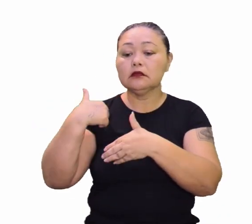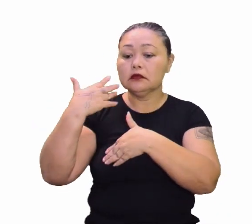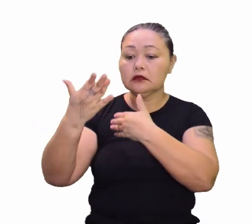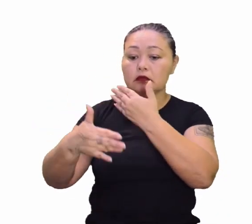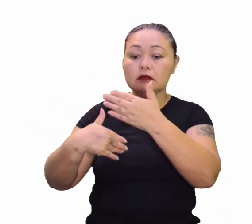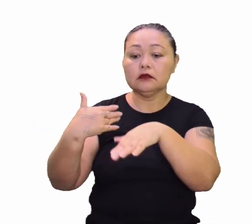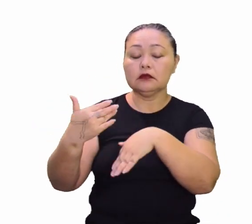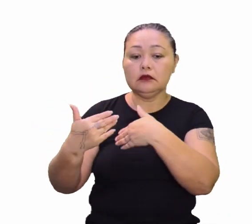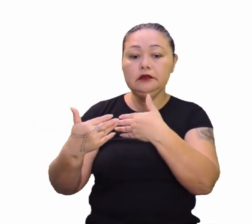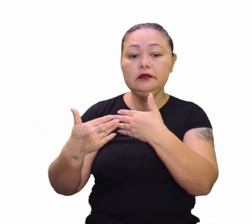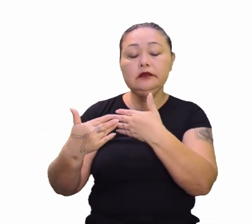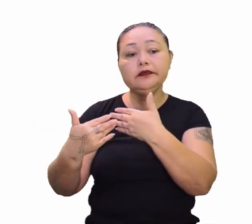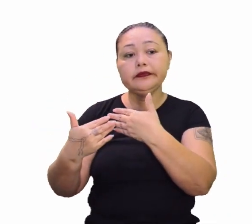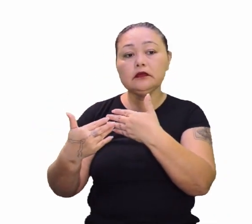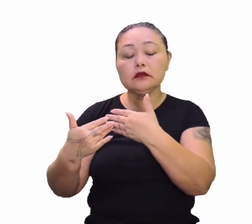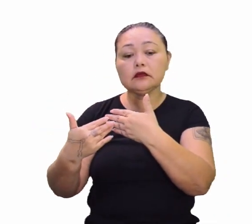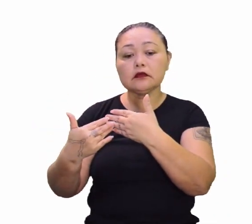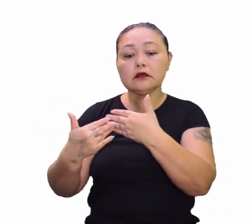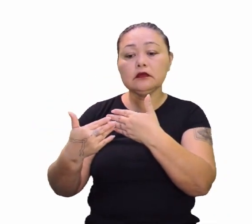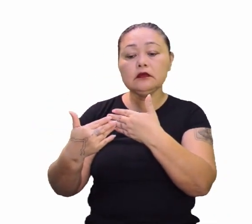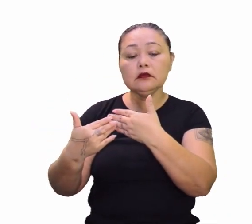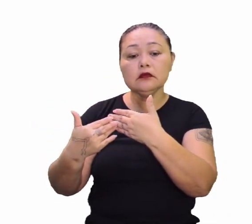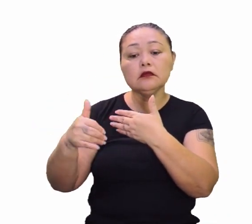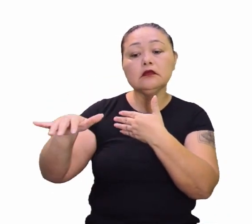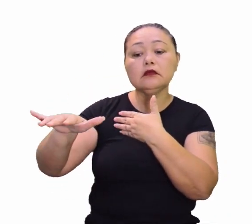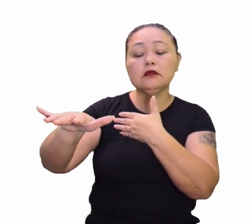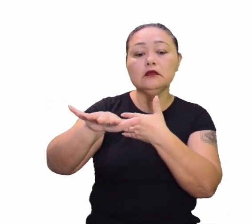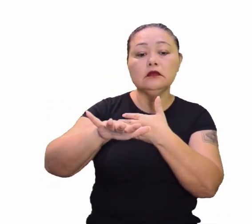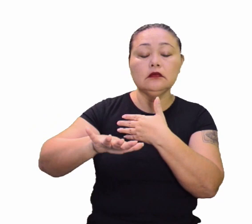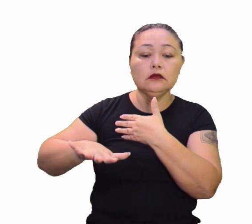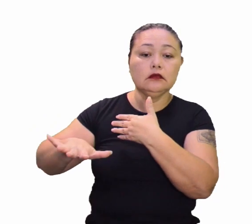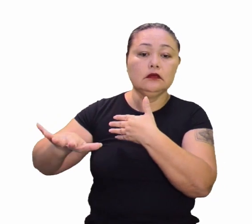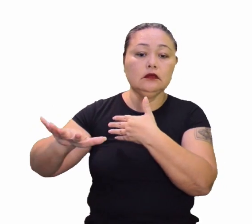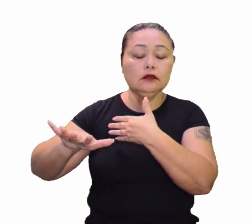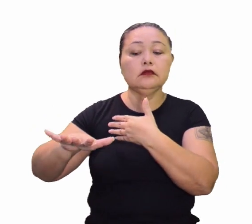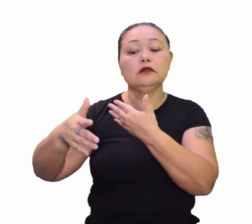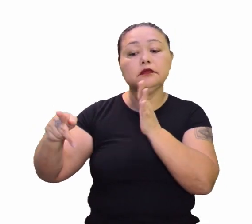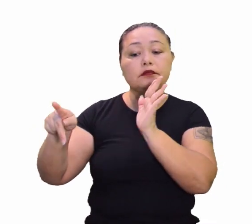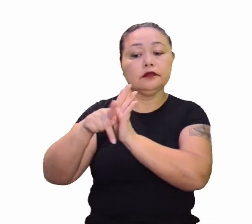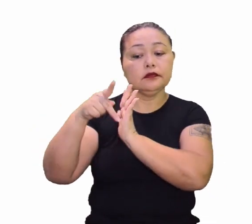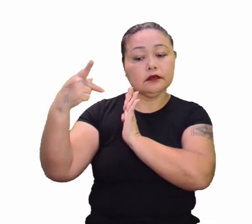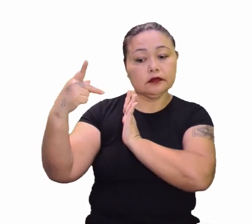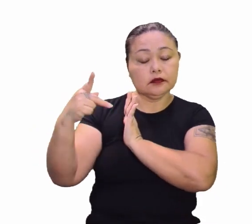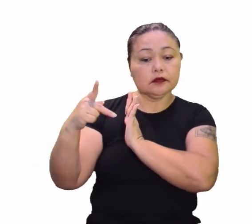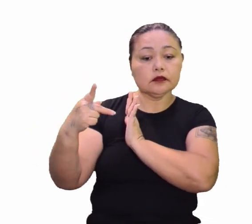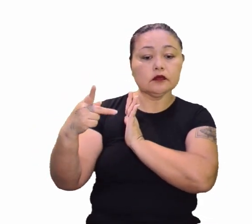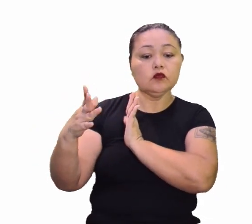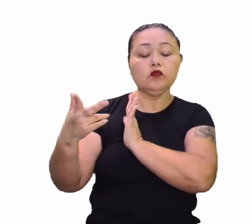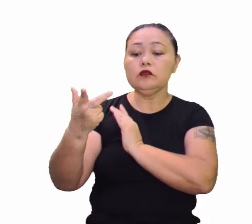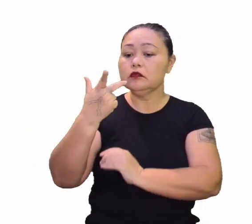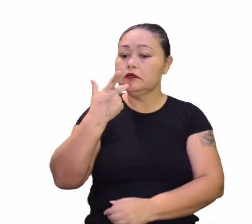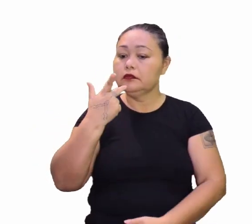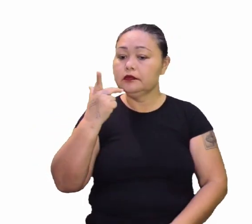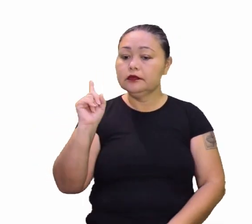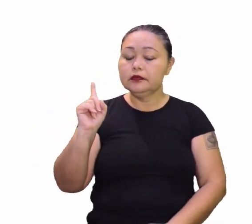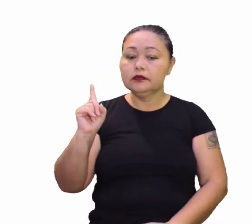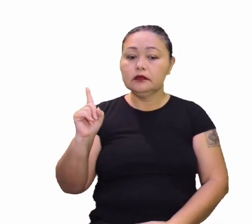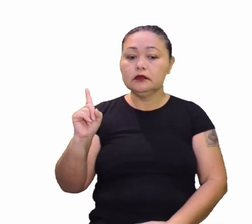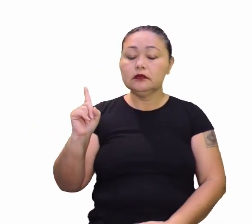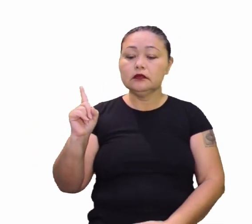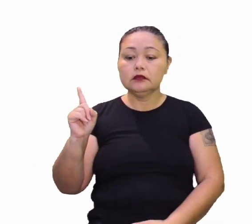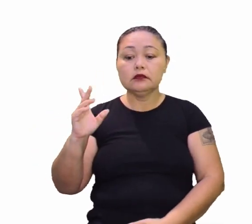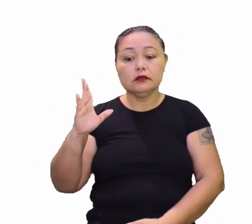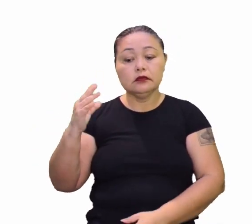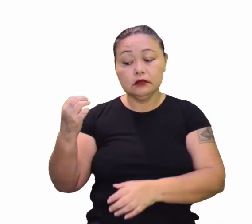tempo, em relação a esse espaço reservado hoje a eles. Falamos que, desde